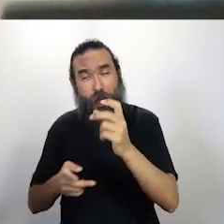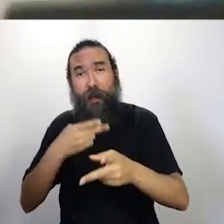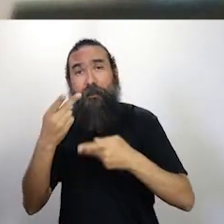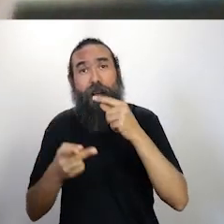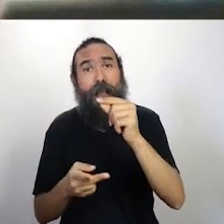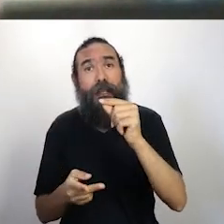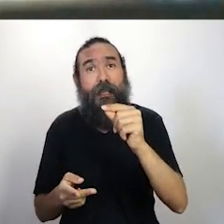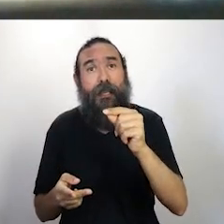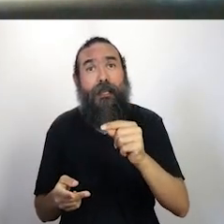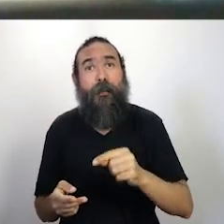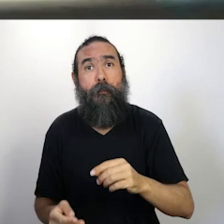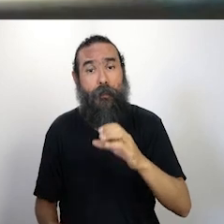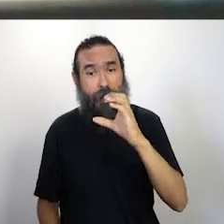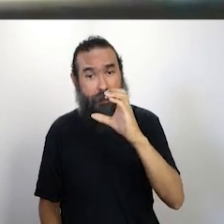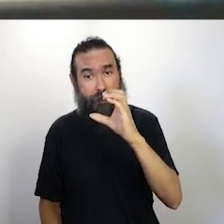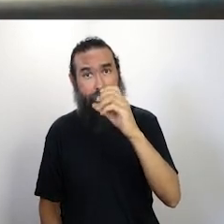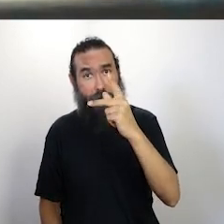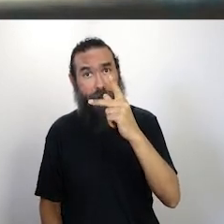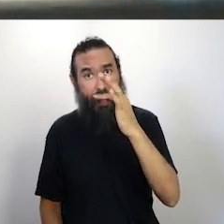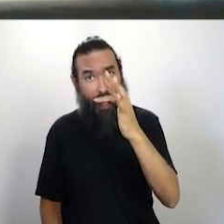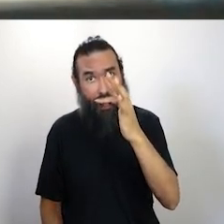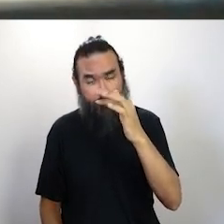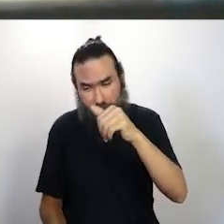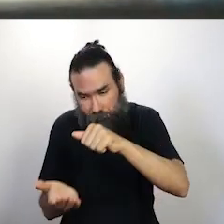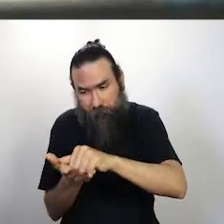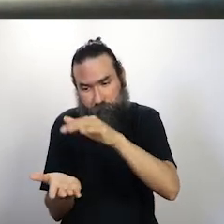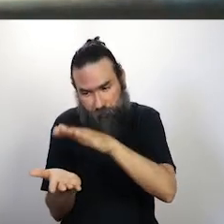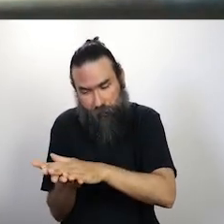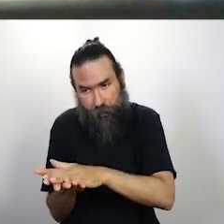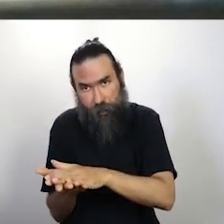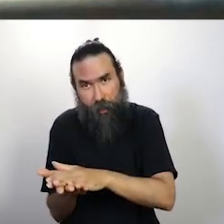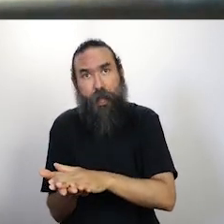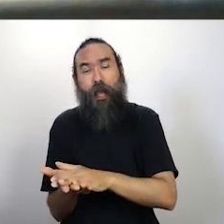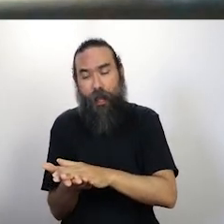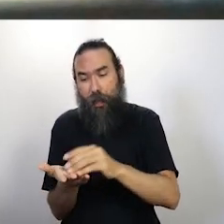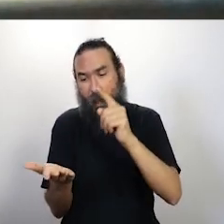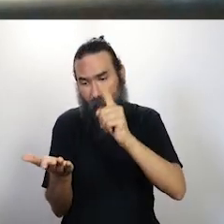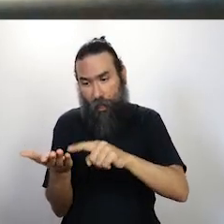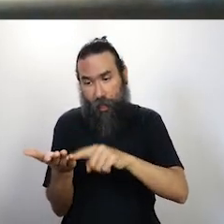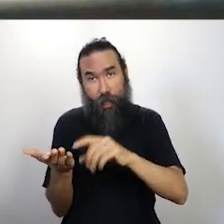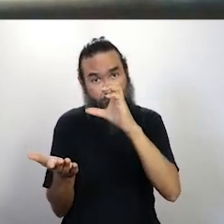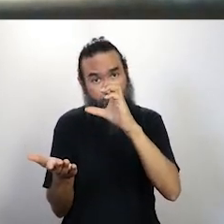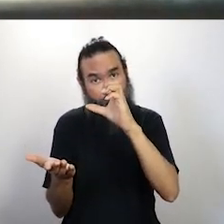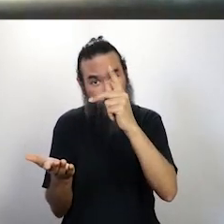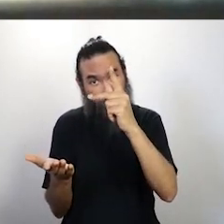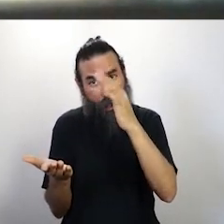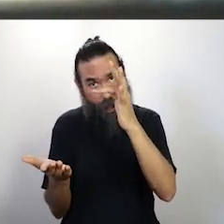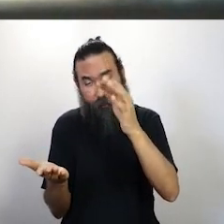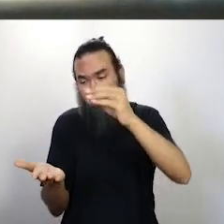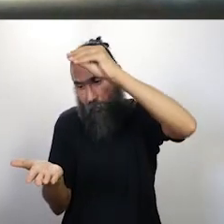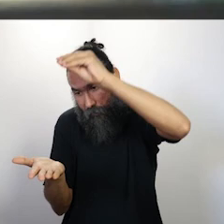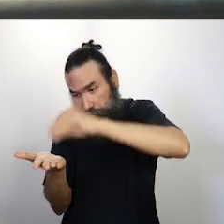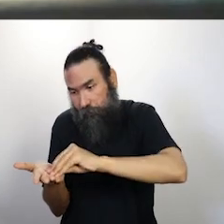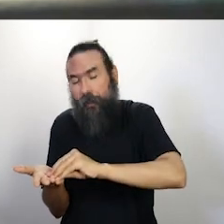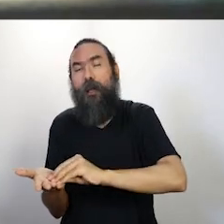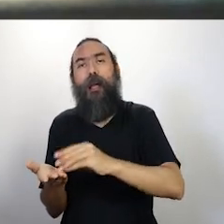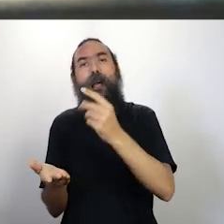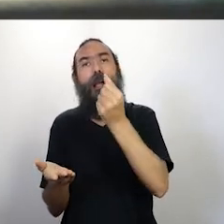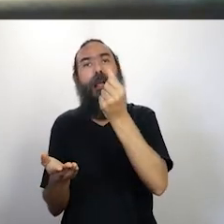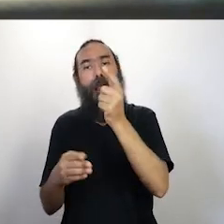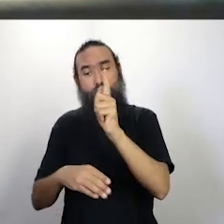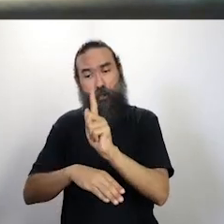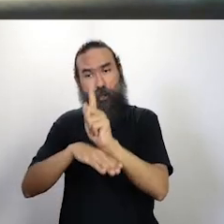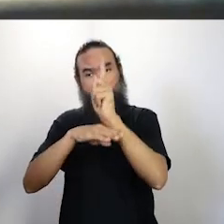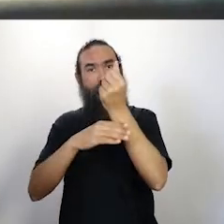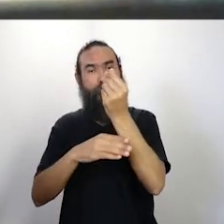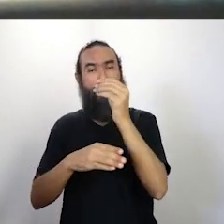portanto com CPF e quem recebe é o gestor desse espaço também com CPF então nós ainda não tivemos nenhum questionamento sobre os